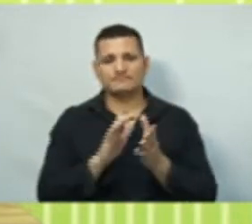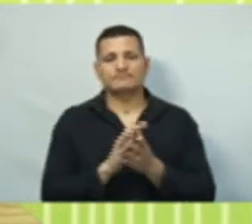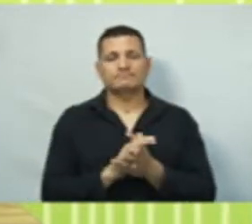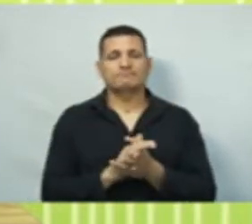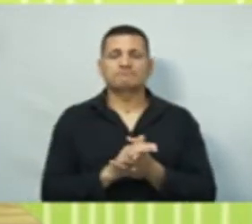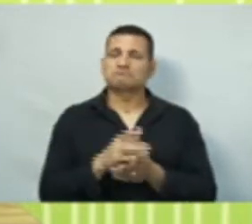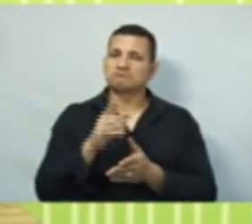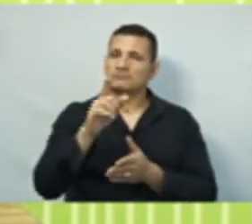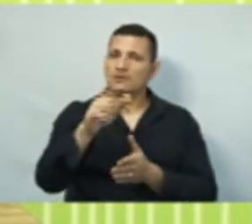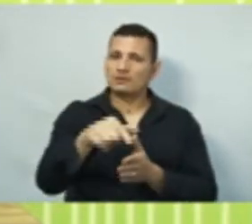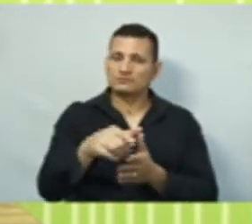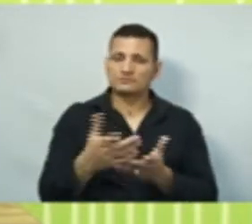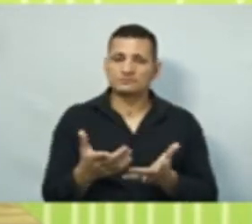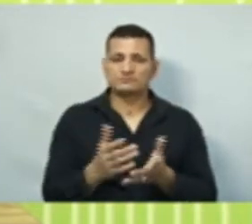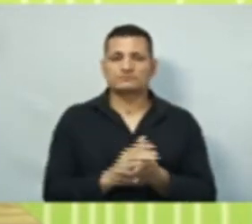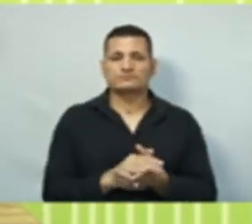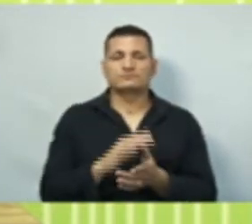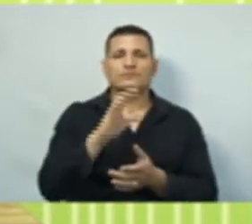isso mesmo.